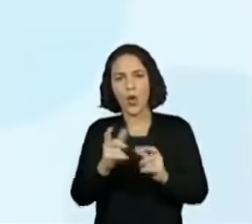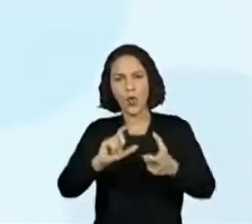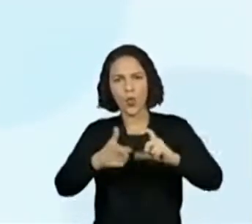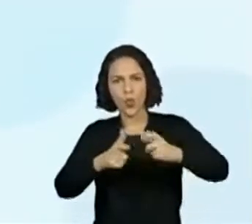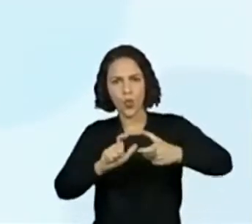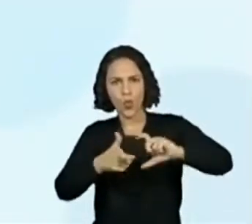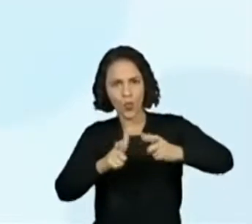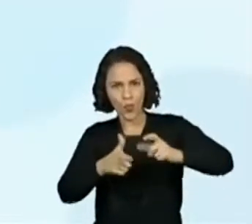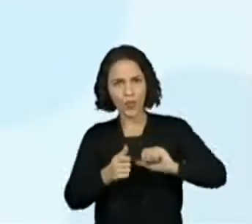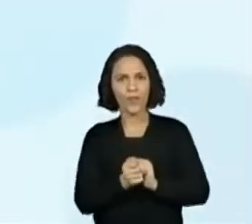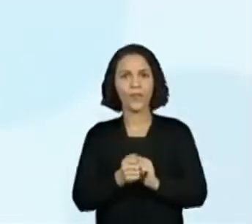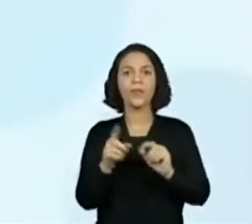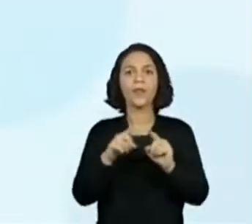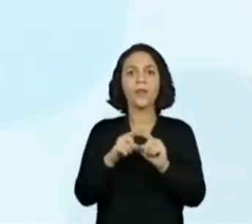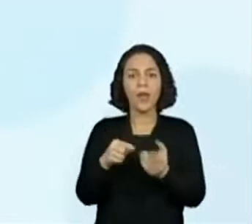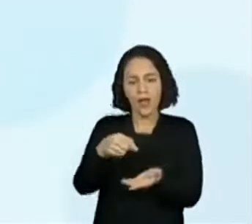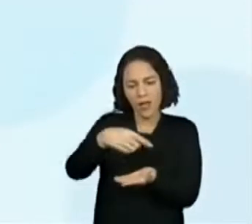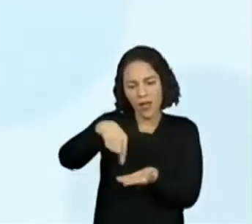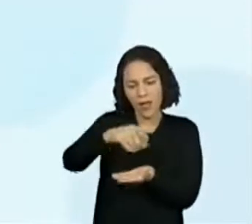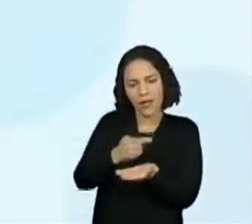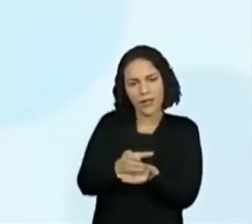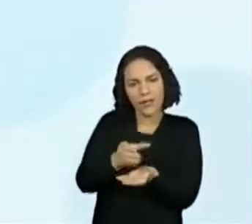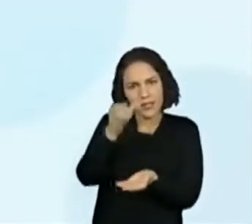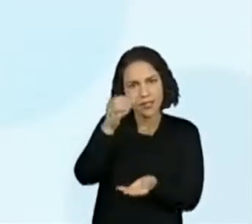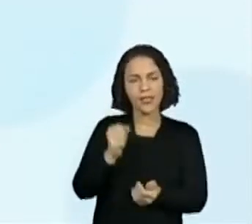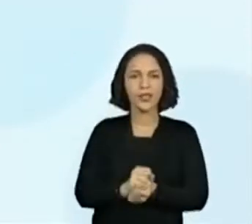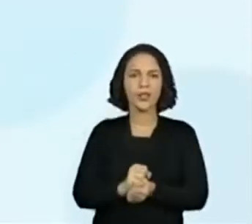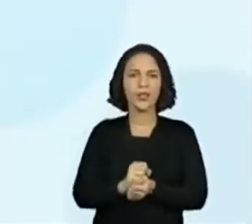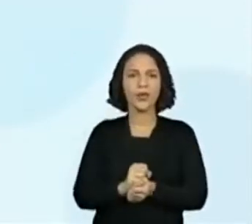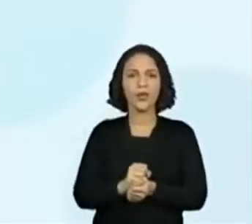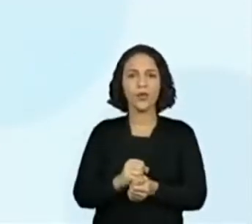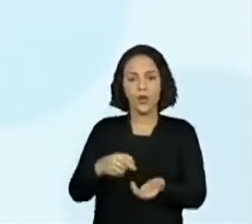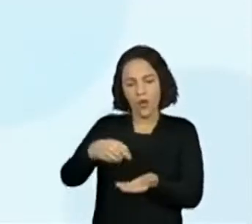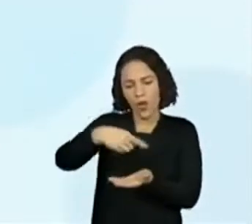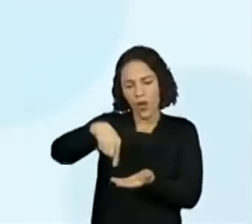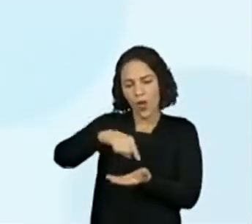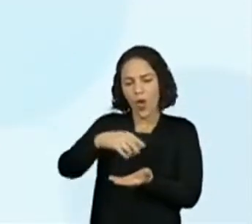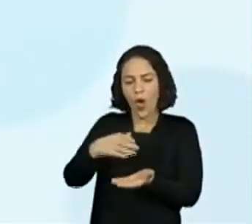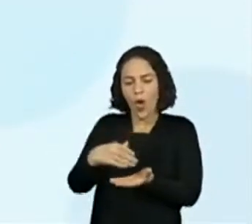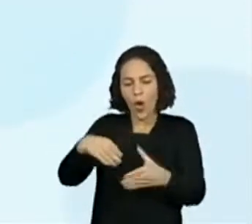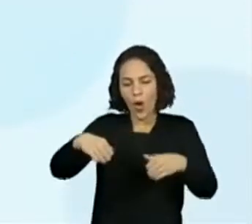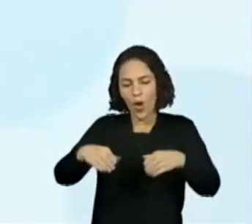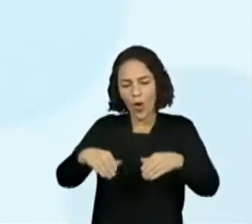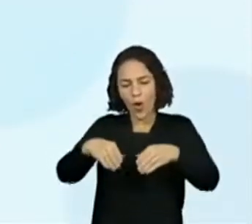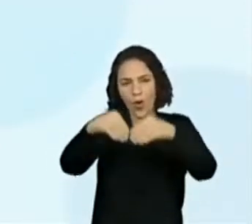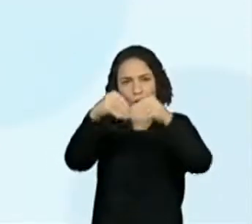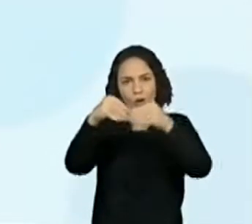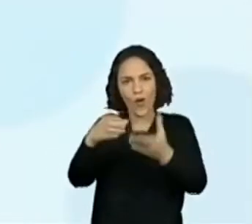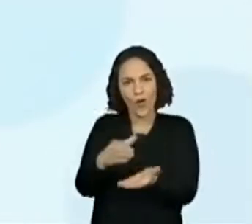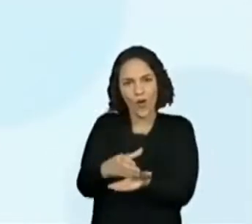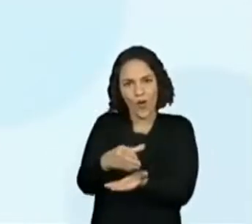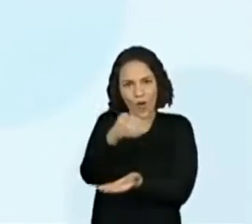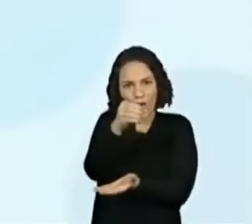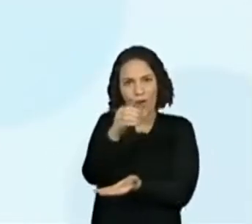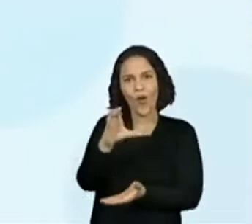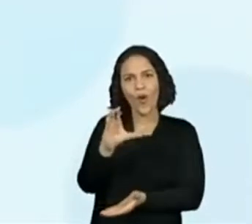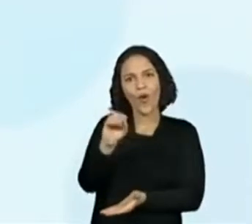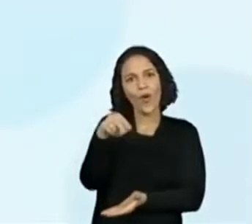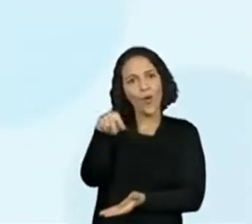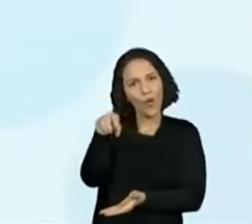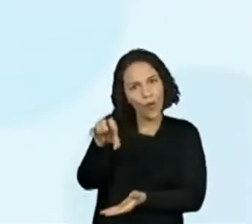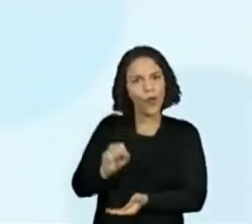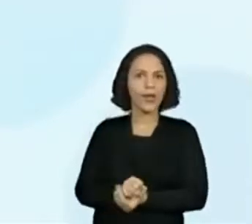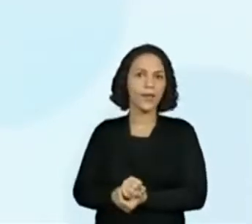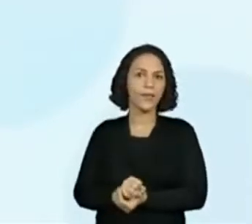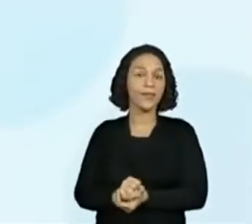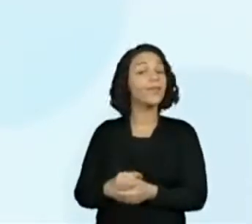olhar o cilindro, o cone. Então, a gente olhar um pouquinho os formatos, mas neste momento o que nos importa aqui